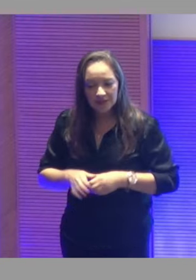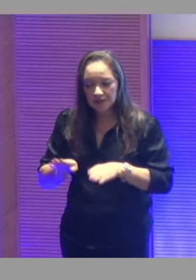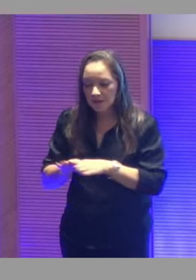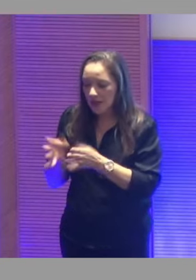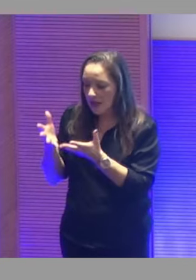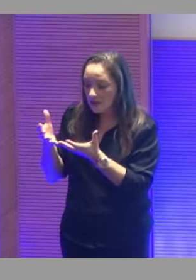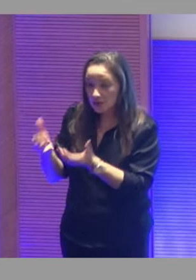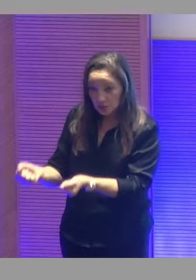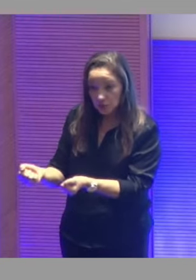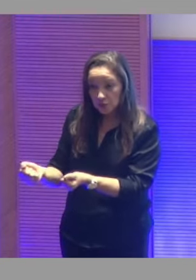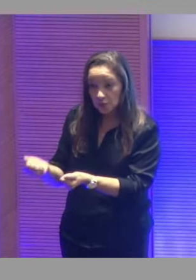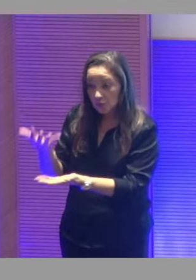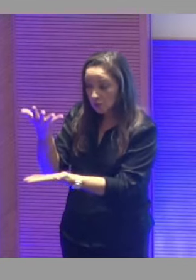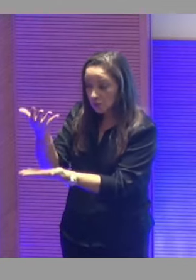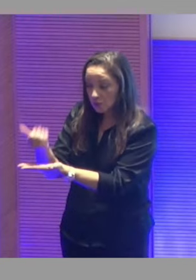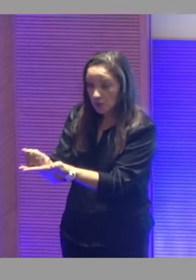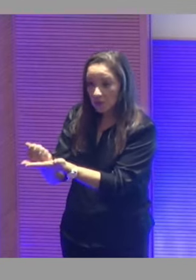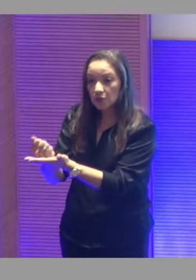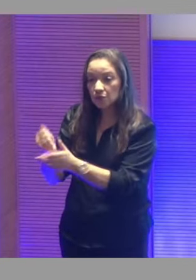na